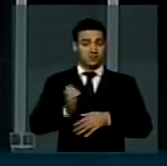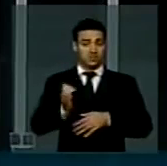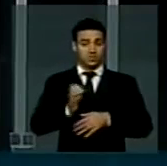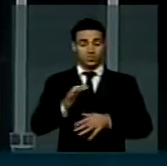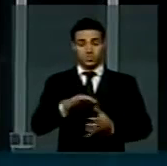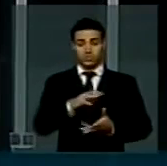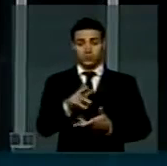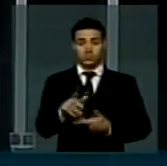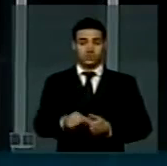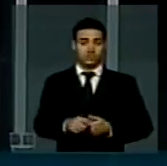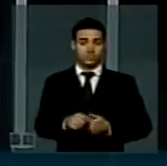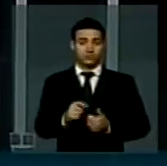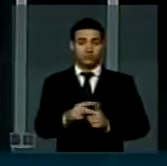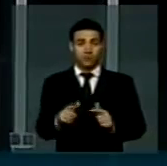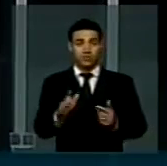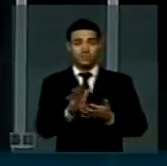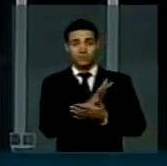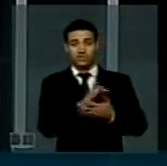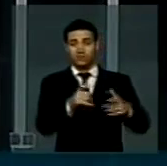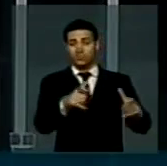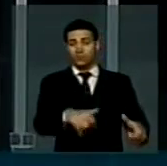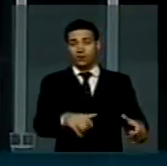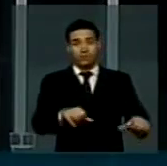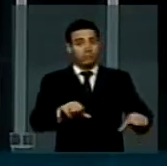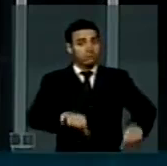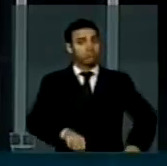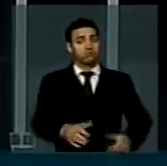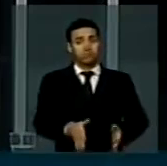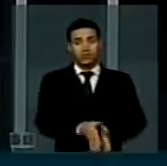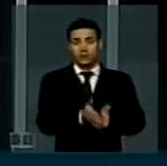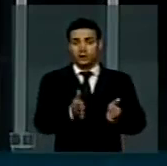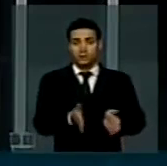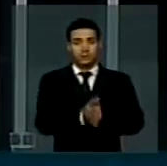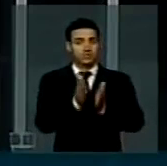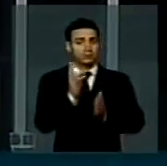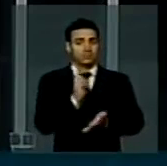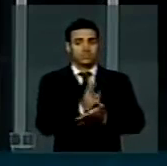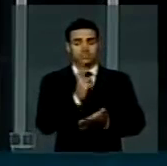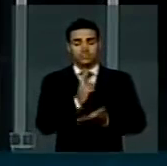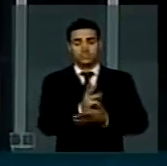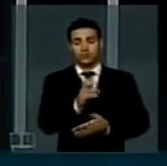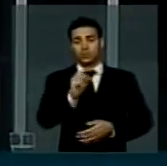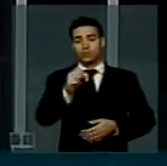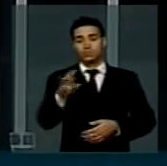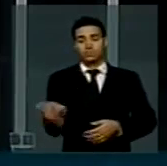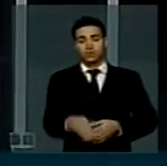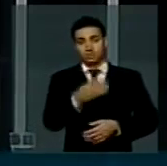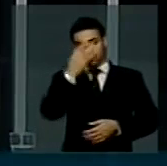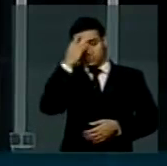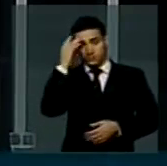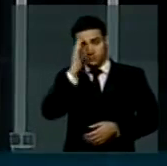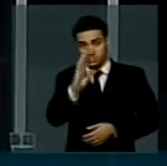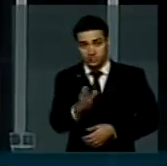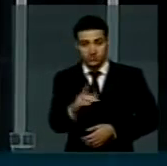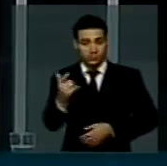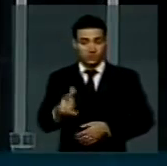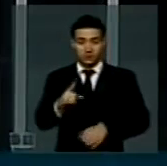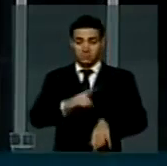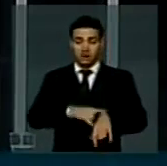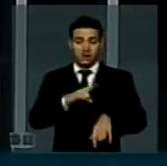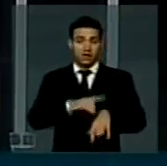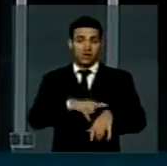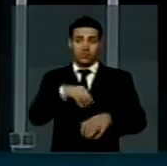temos grotões de miséria absoluta no país. Ainda temos 8 milhões de brasileiros que não têm um banheiro em